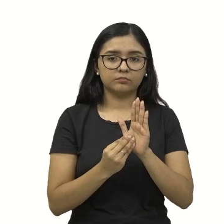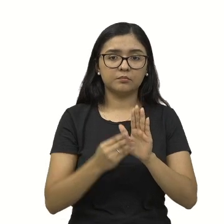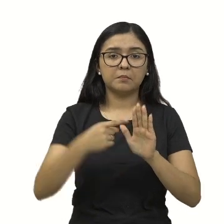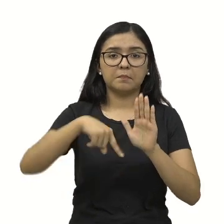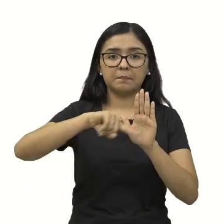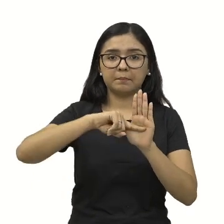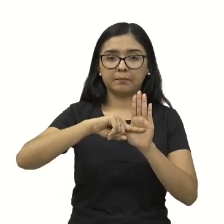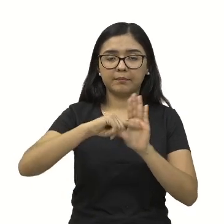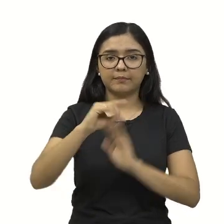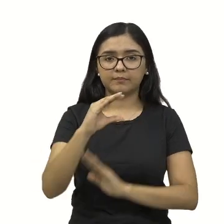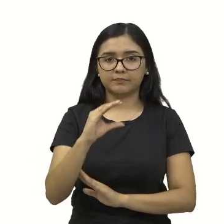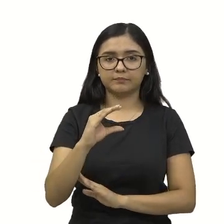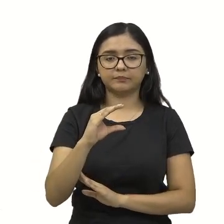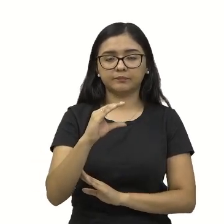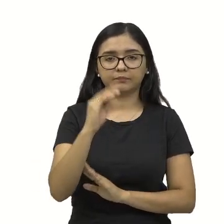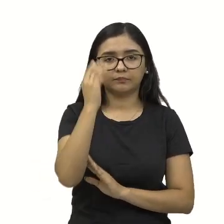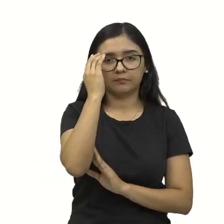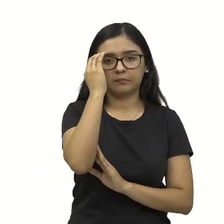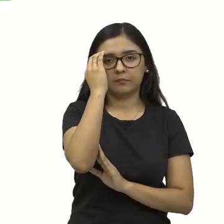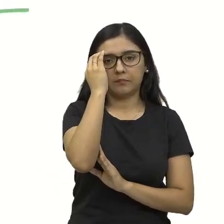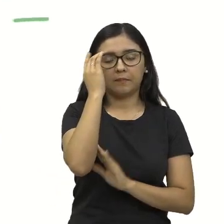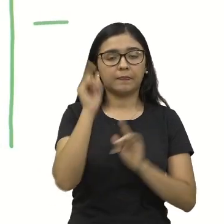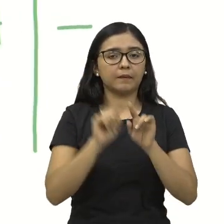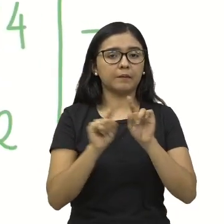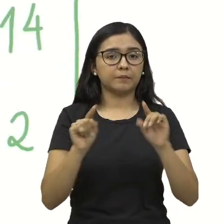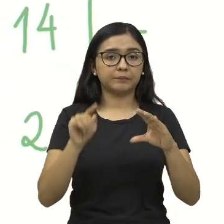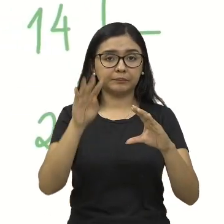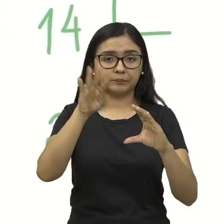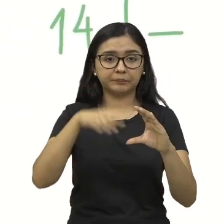C. Então, a matriz C